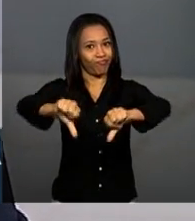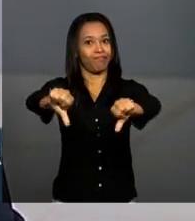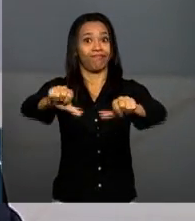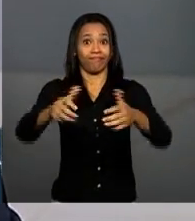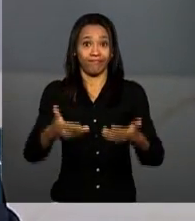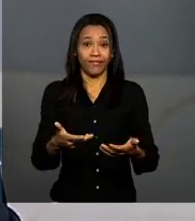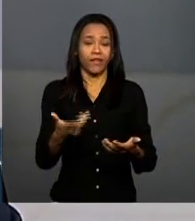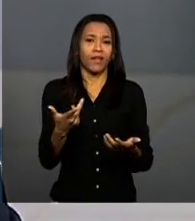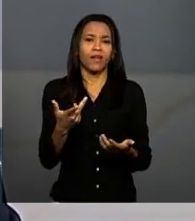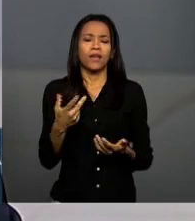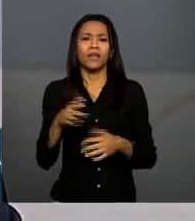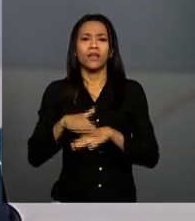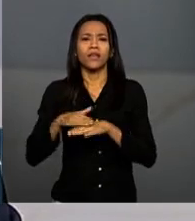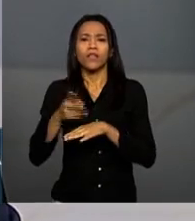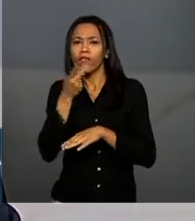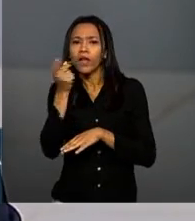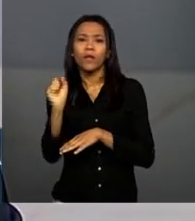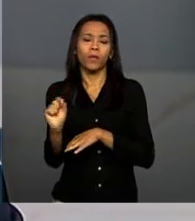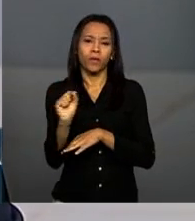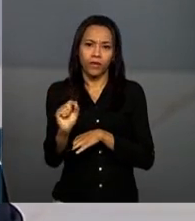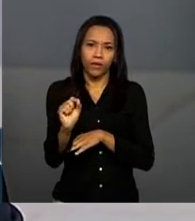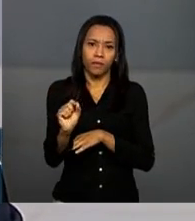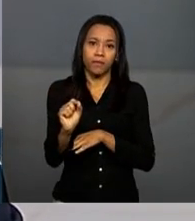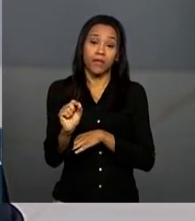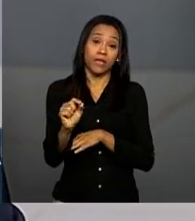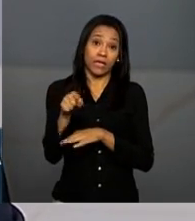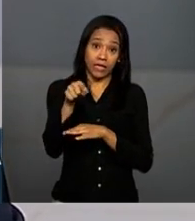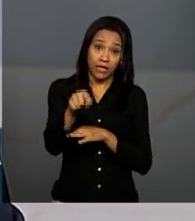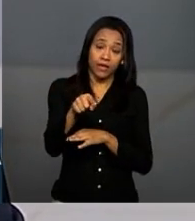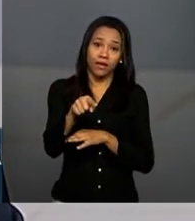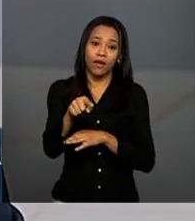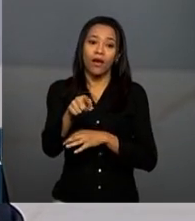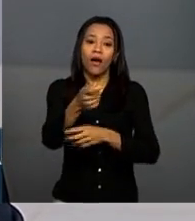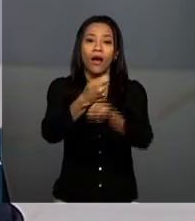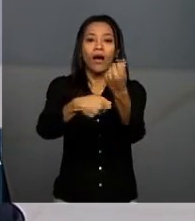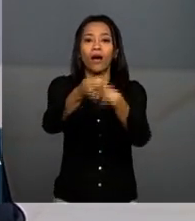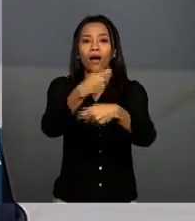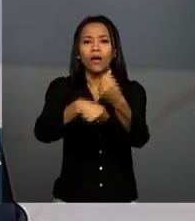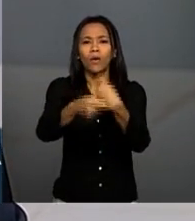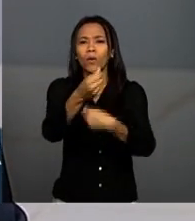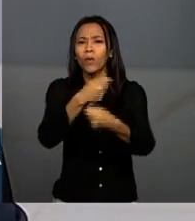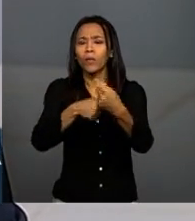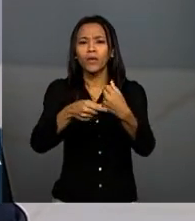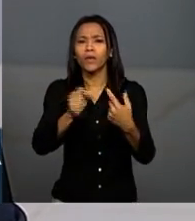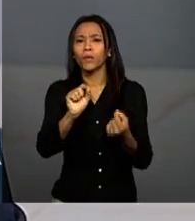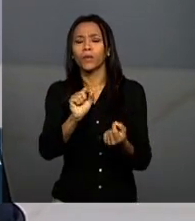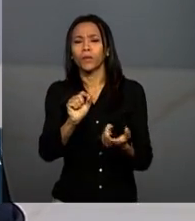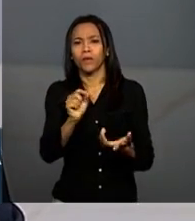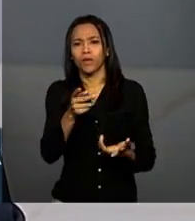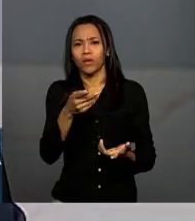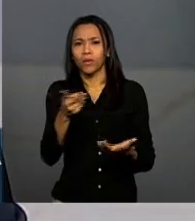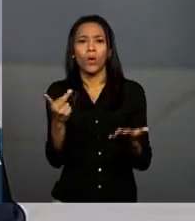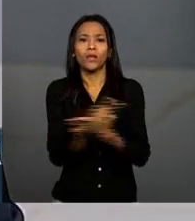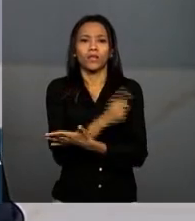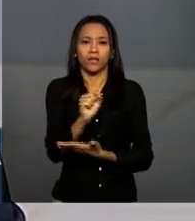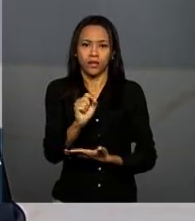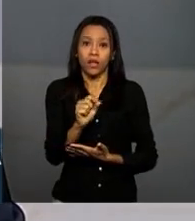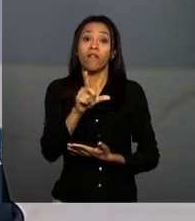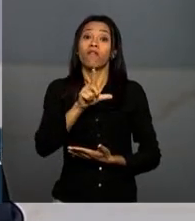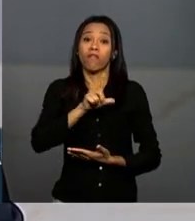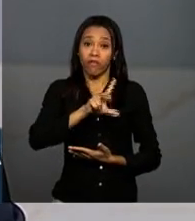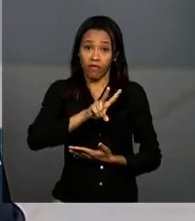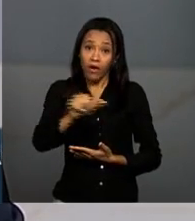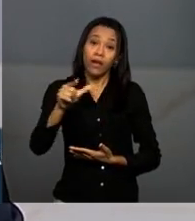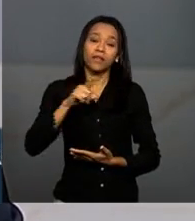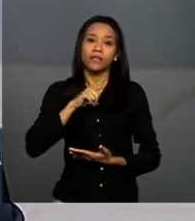desativadas justamente no momento onde a economia não promete haverá o desmonte